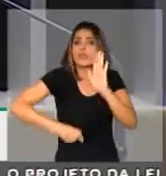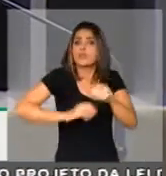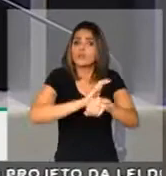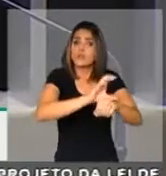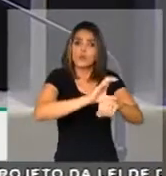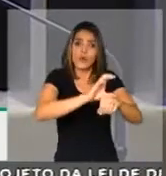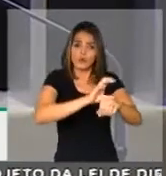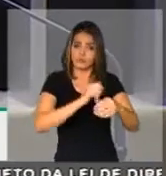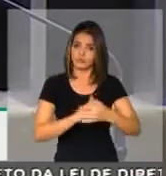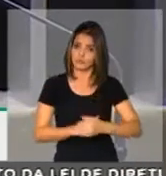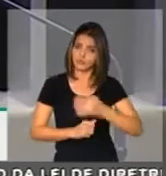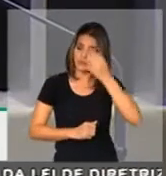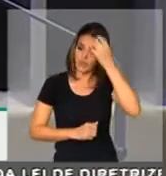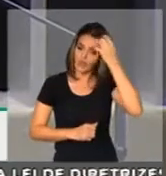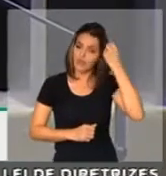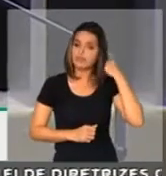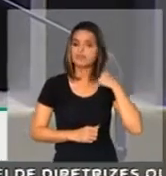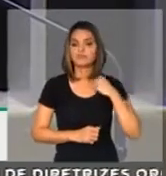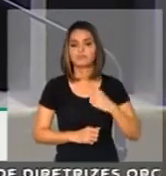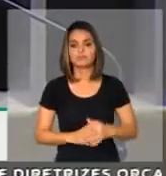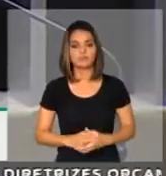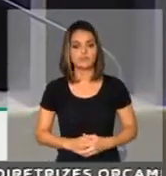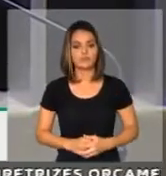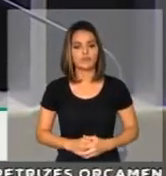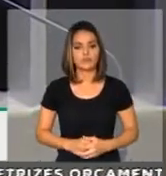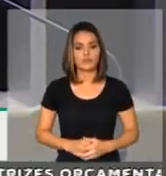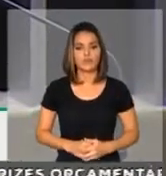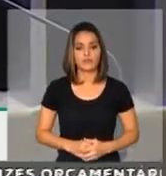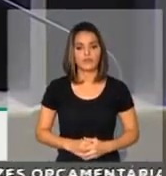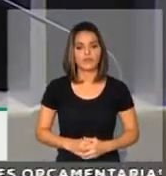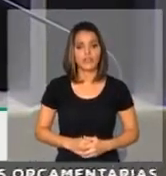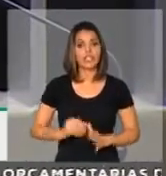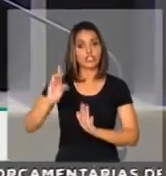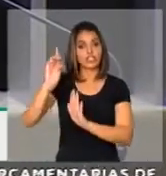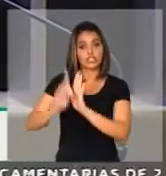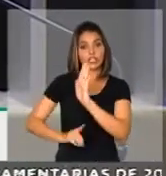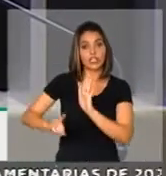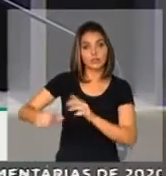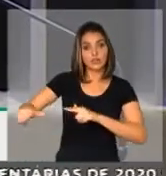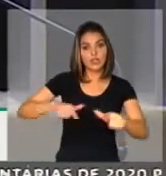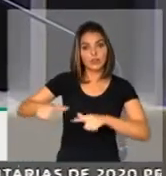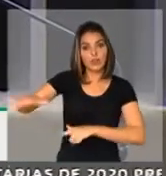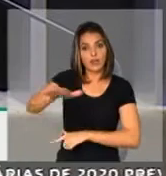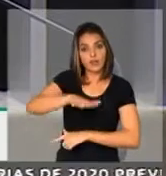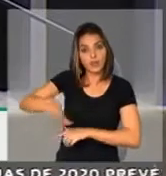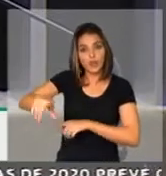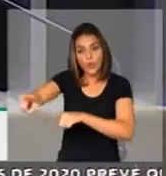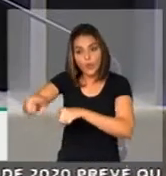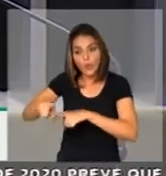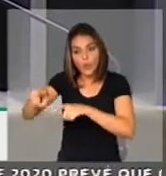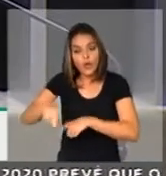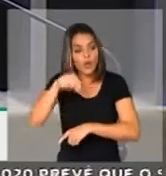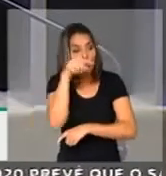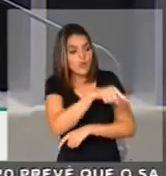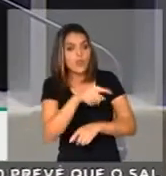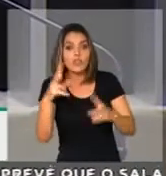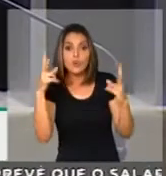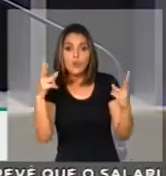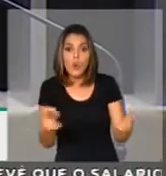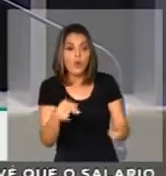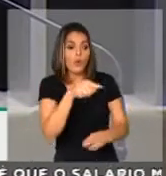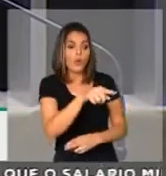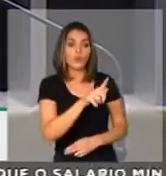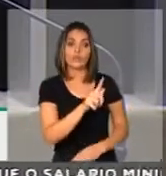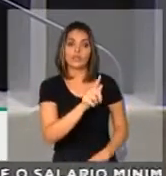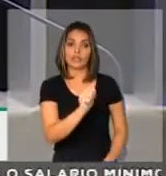que não reste dúvida acerca da extensão nos direitos dos trabalhadores rurais aos garimpeiros, é oportuno suprimirmos referência